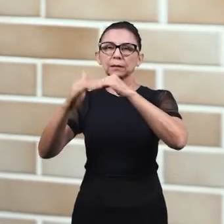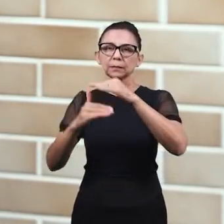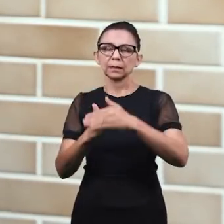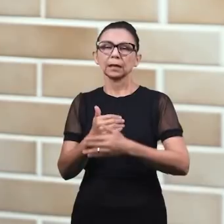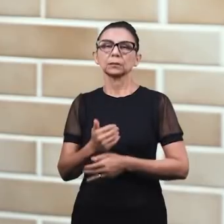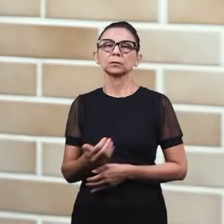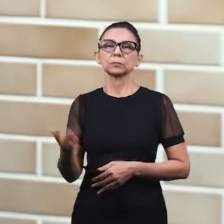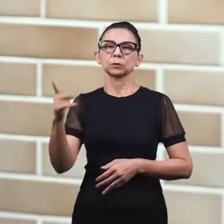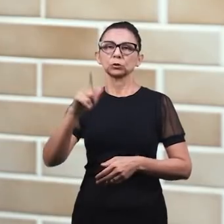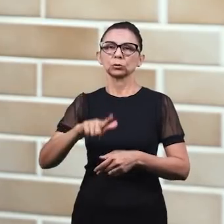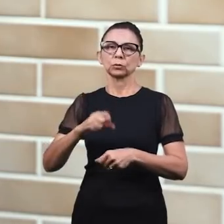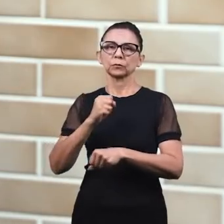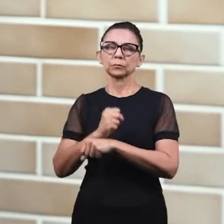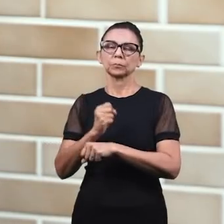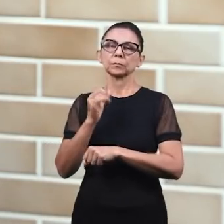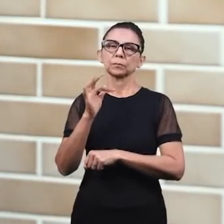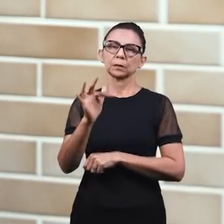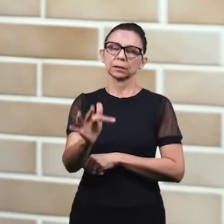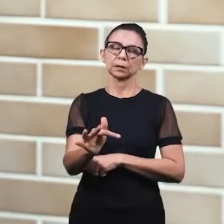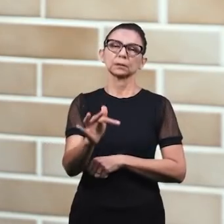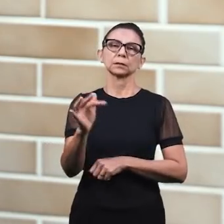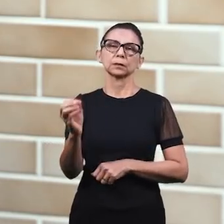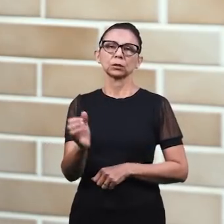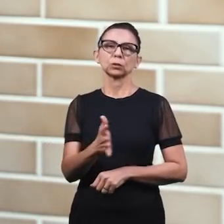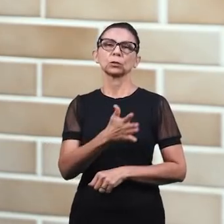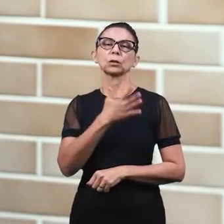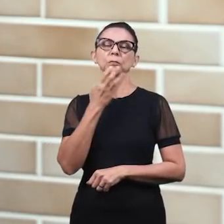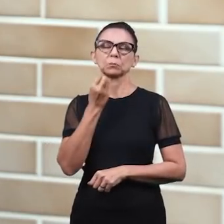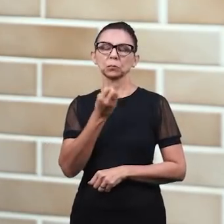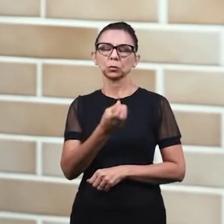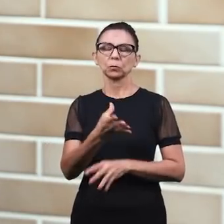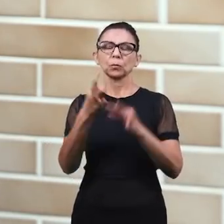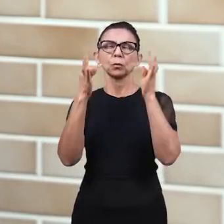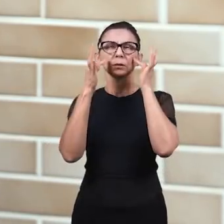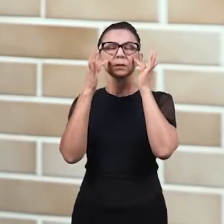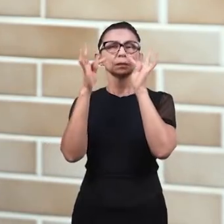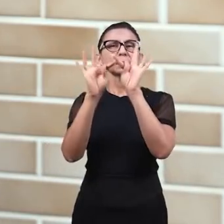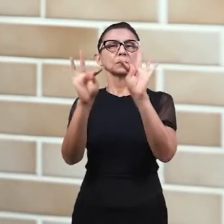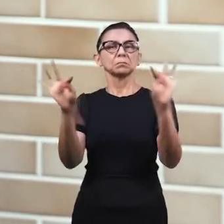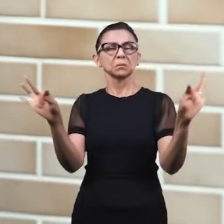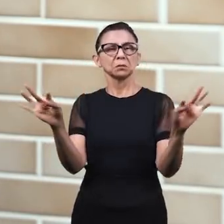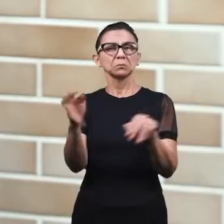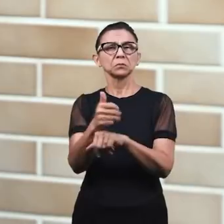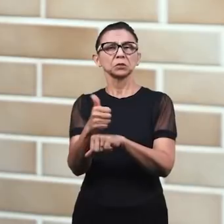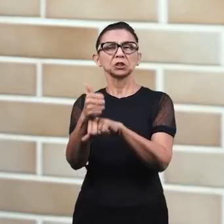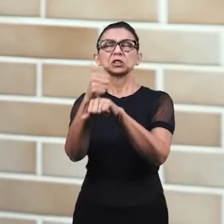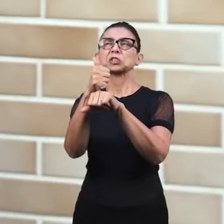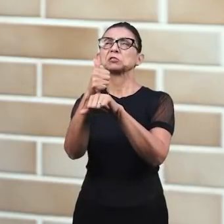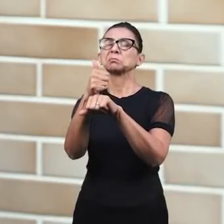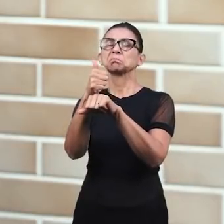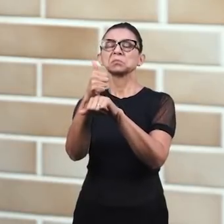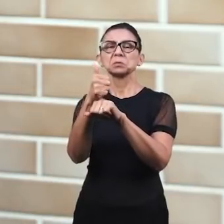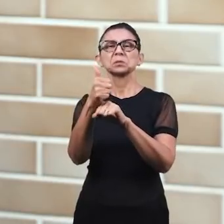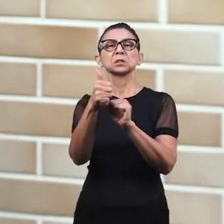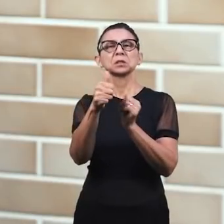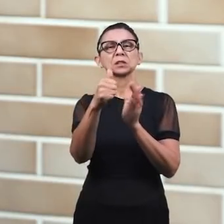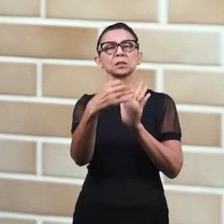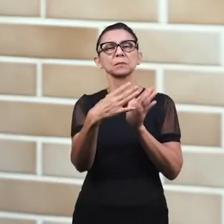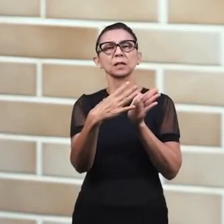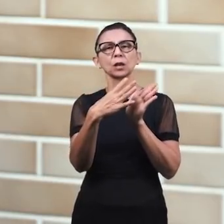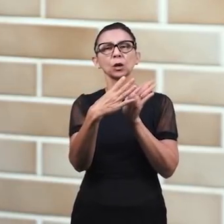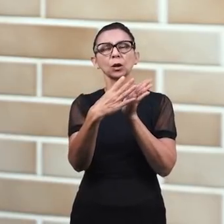a vida e a esperança. Muito boa esse testemunho, é digno de nós imitarmos